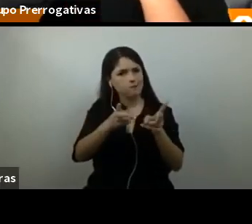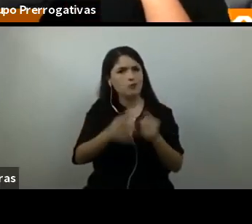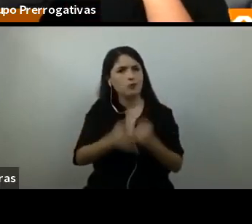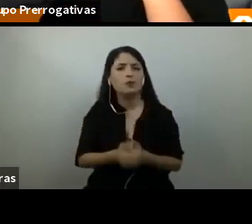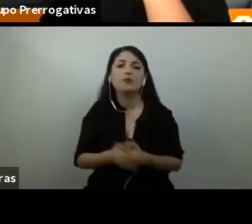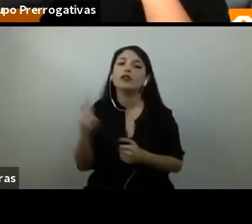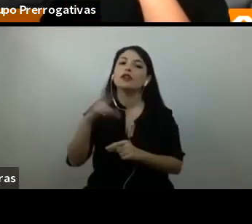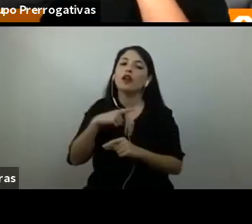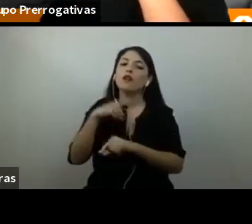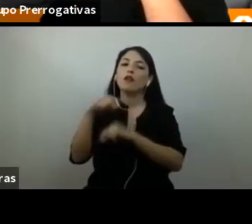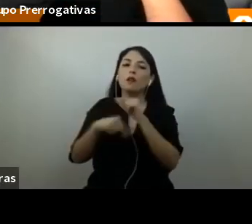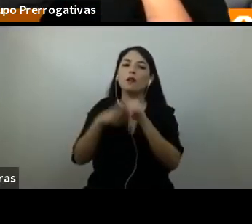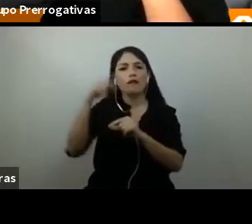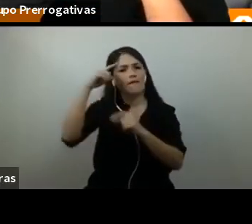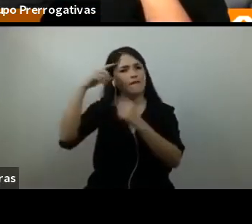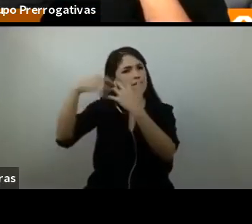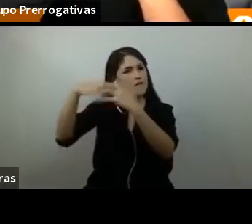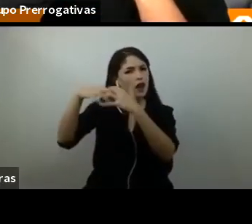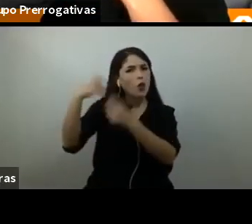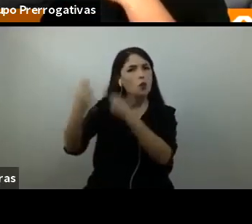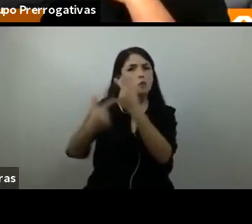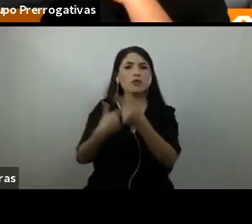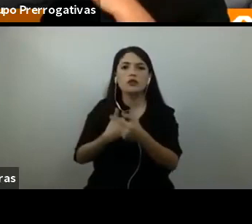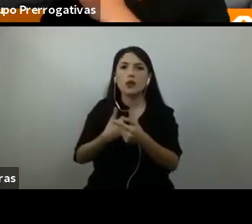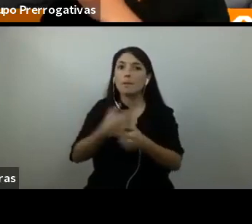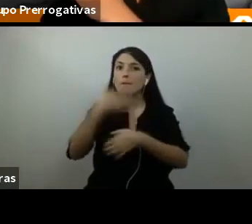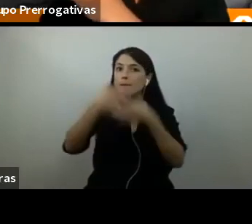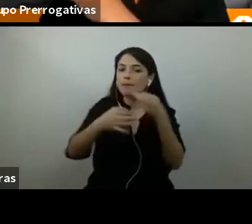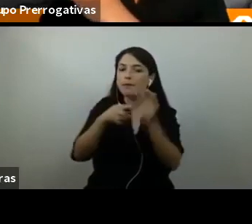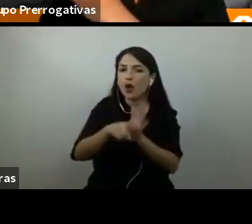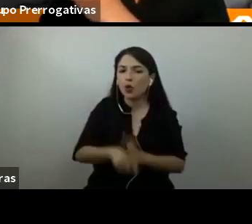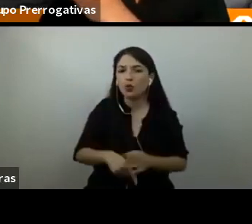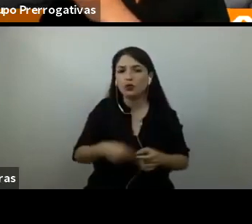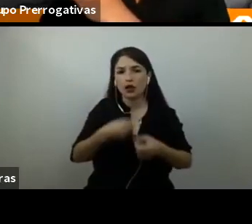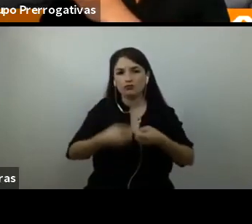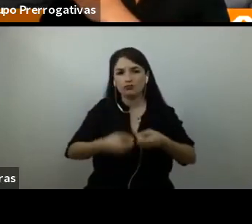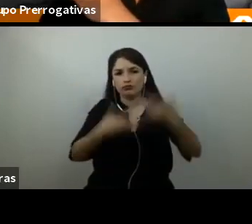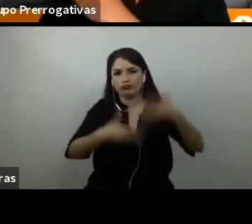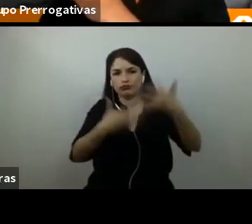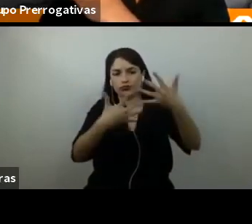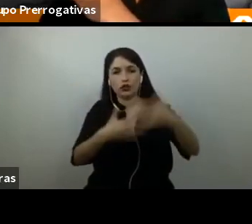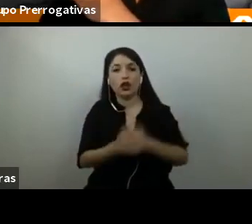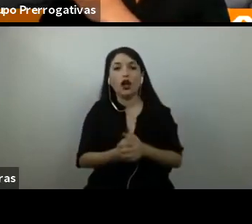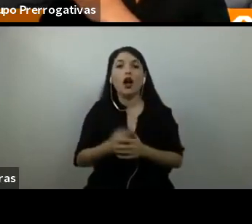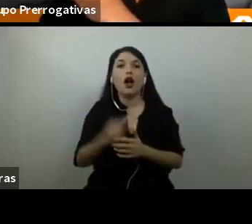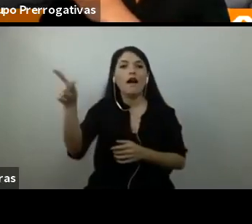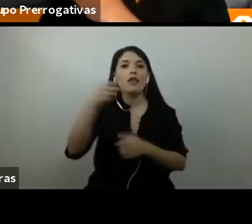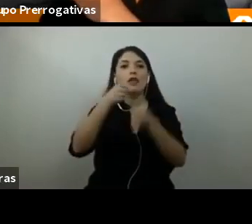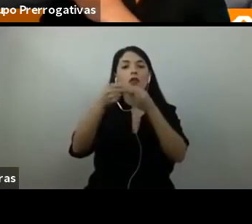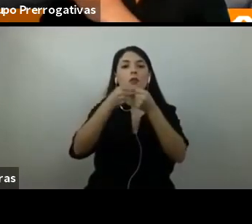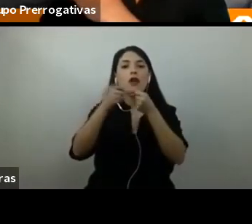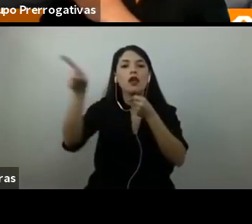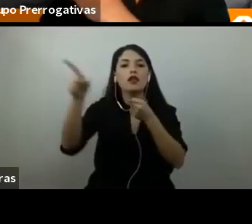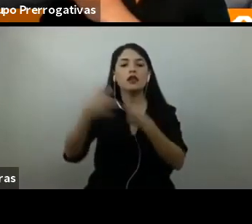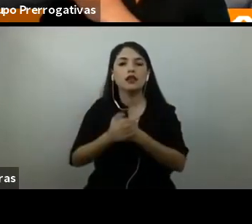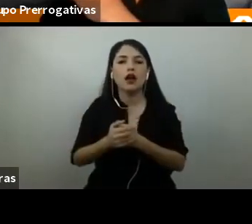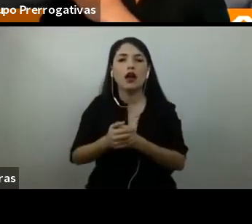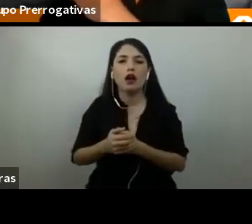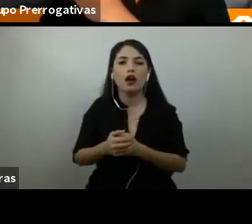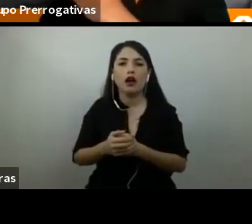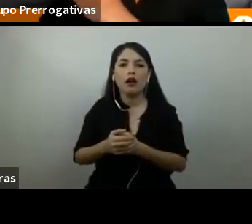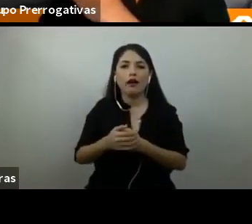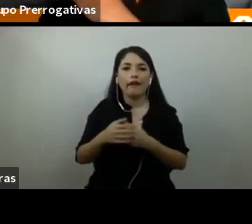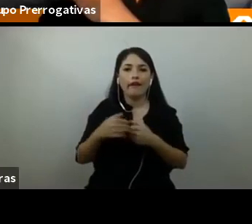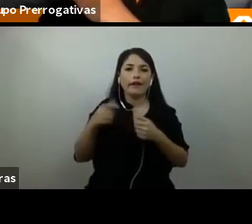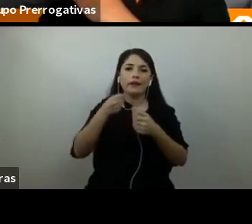reflexão, que várias perguntas chegaram no chat a respeito de uma confusão que a imprensa fez por conta de uma manifestação, enfim, né, do nosso presidente Lula, que tem